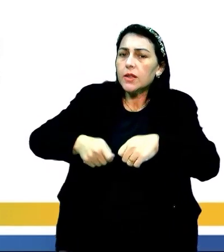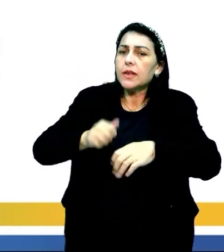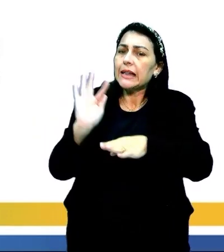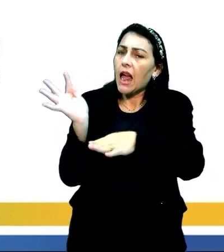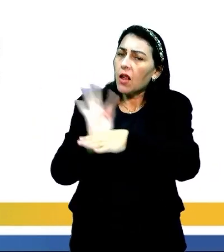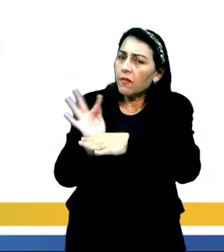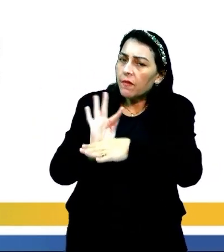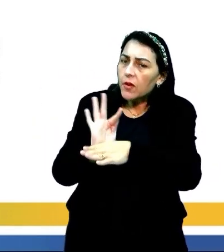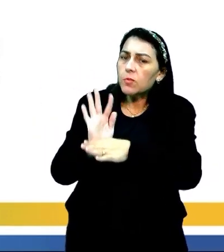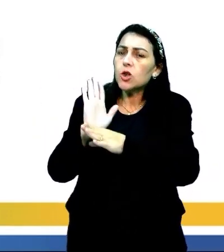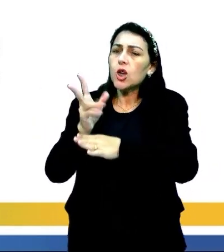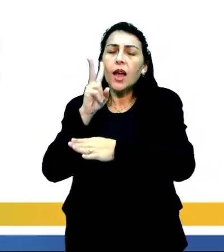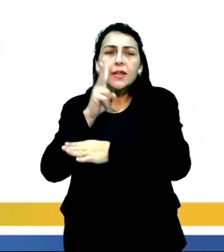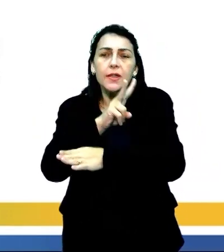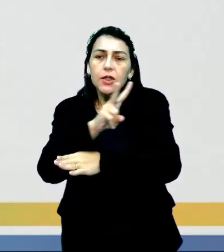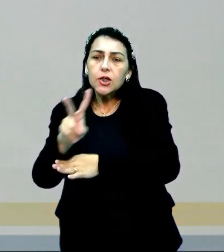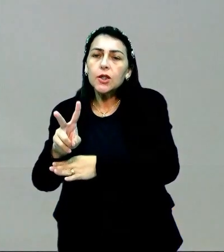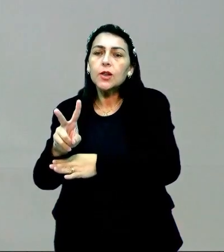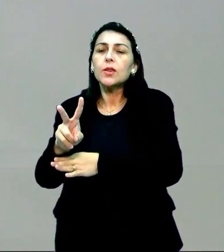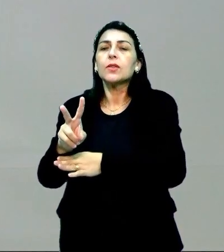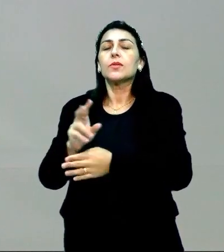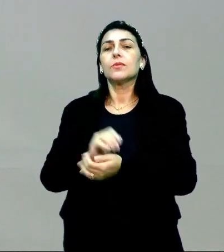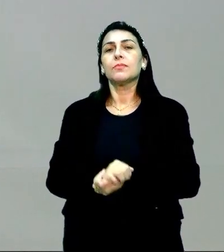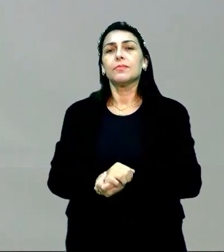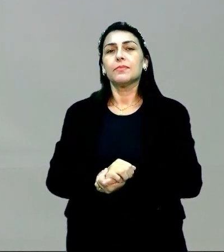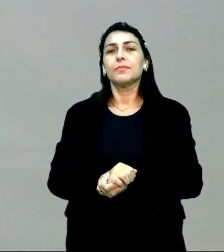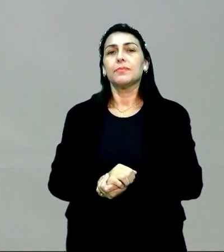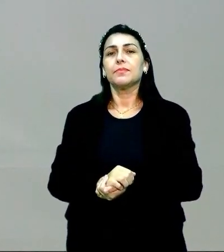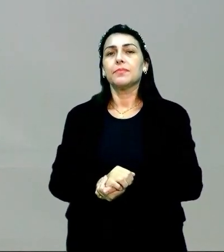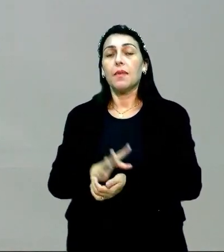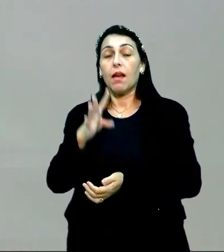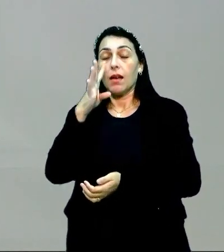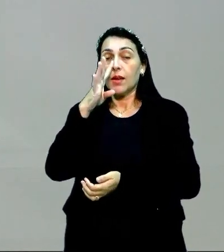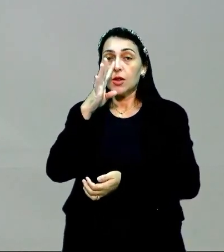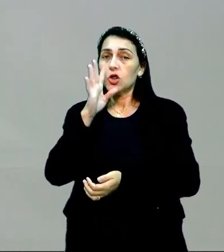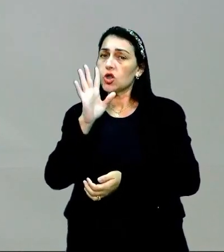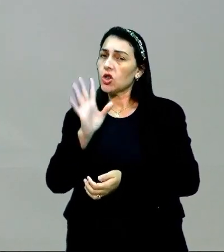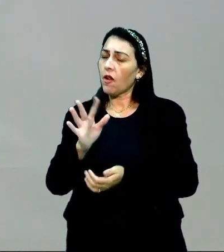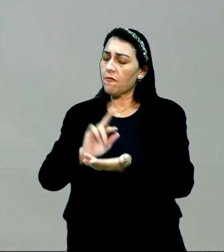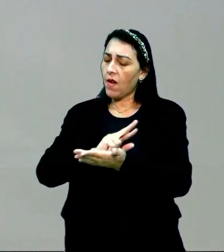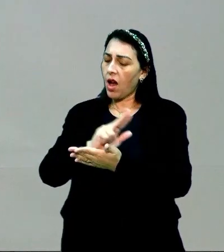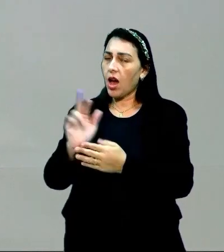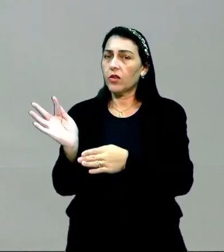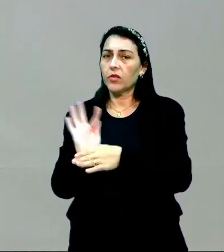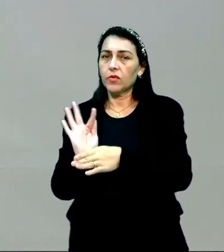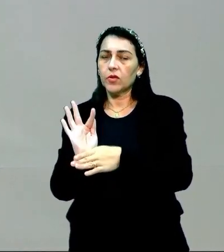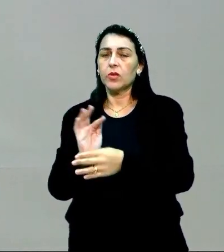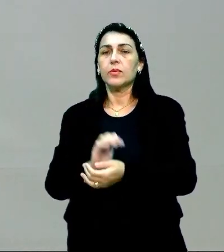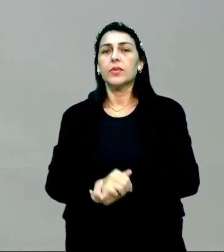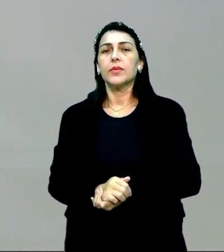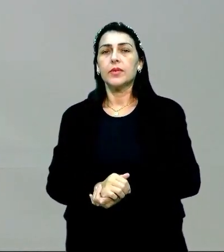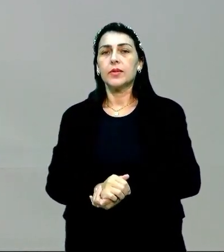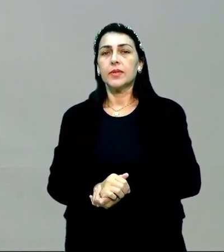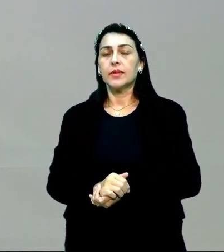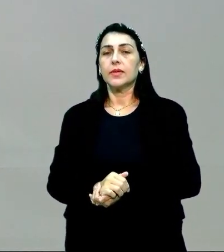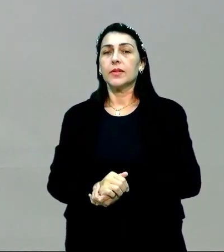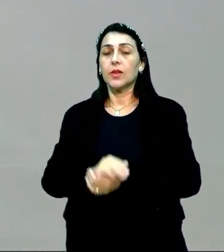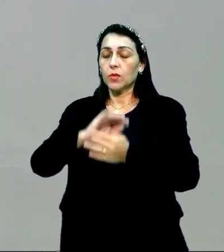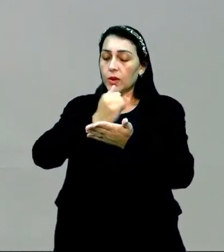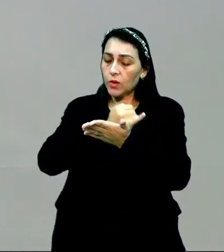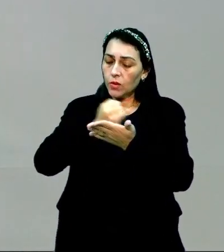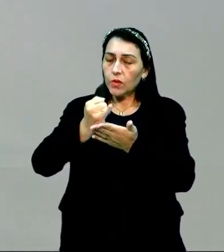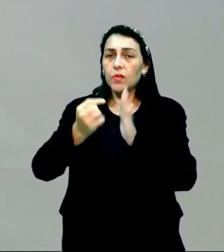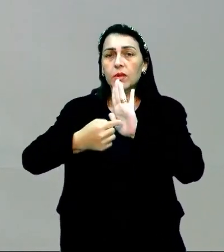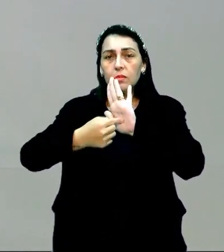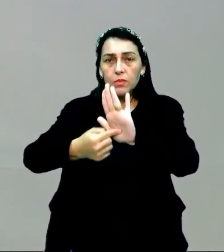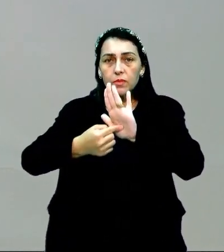de você citar filmes já assistidos. Então, assim, todo mundo já assistiu milhares de filmes. Então, lá na sua introdução, quando você